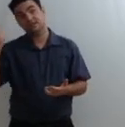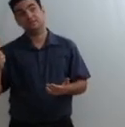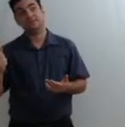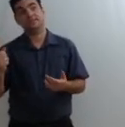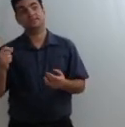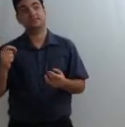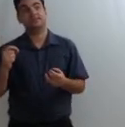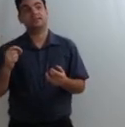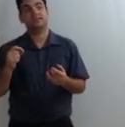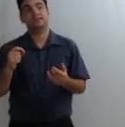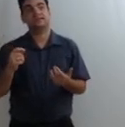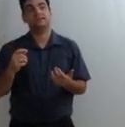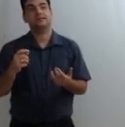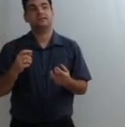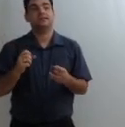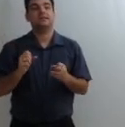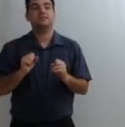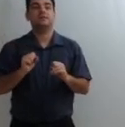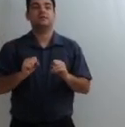mesmo, doutor Zapata,